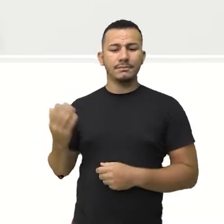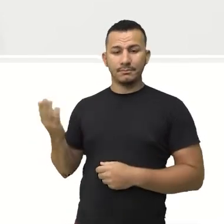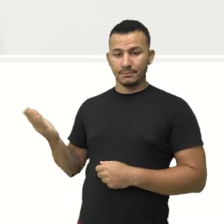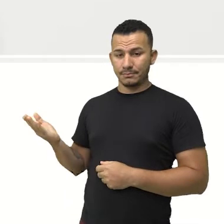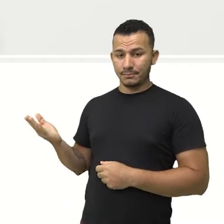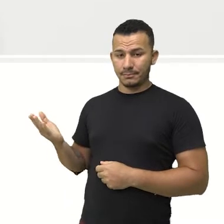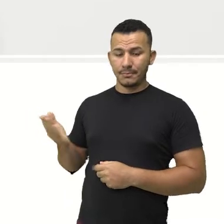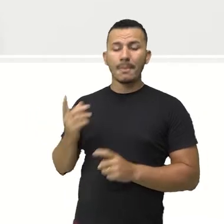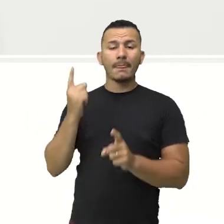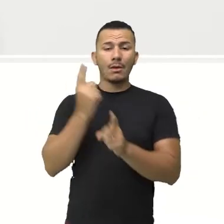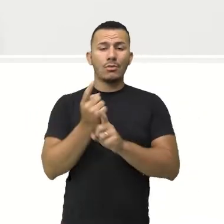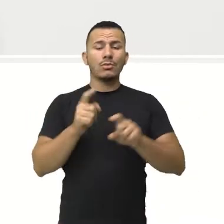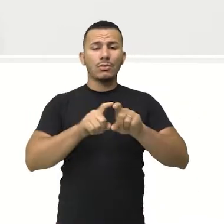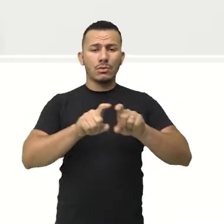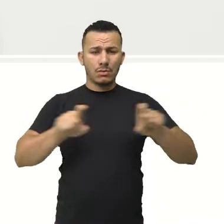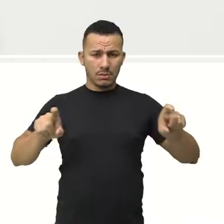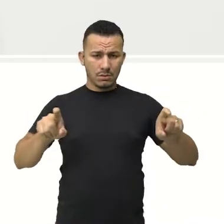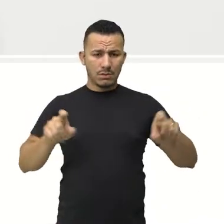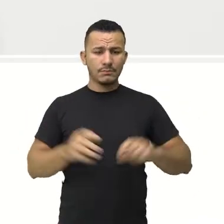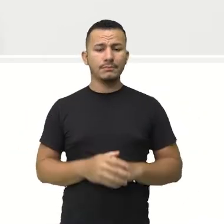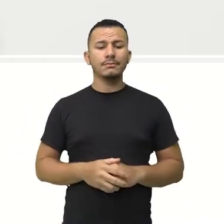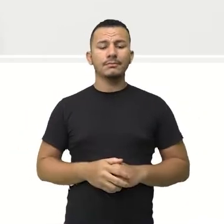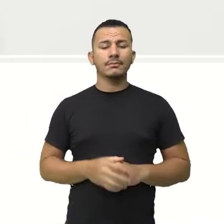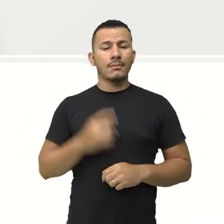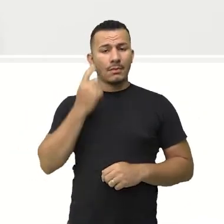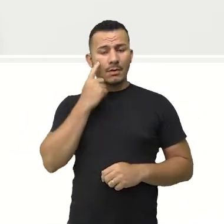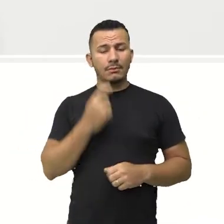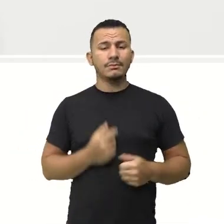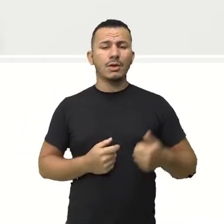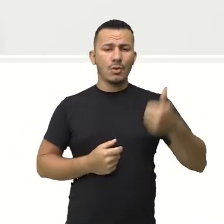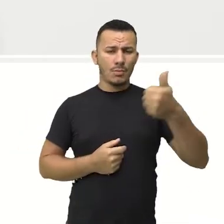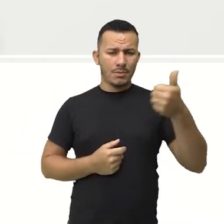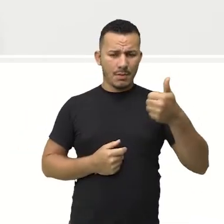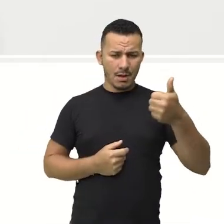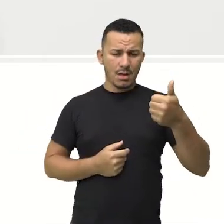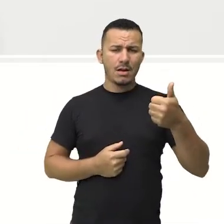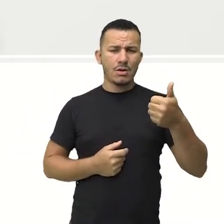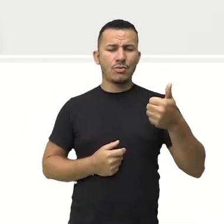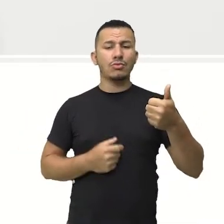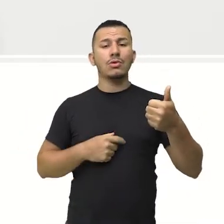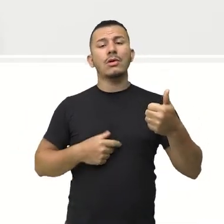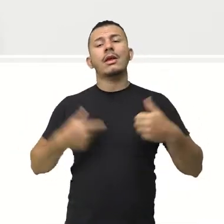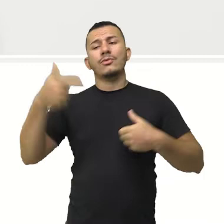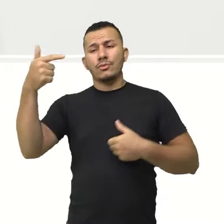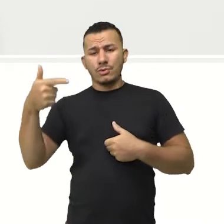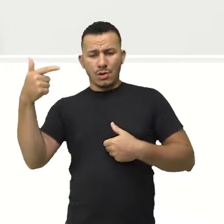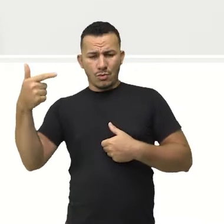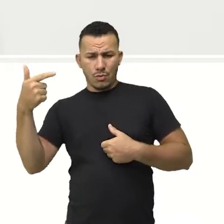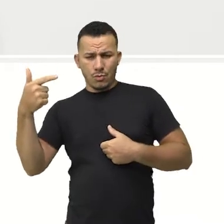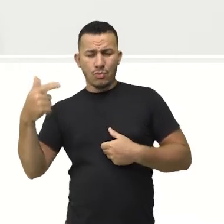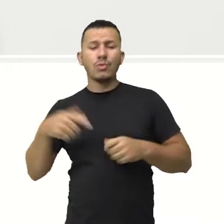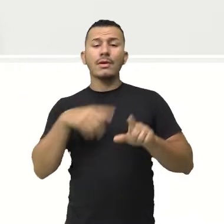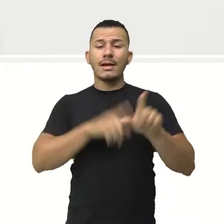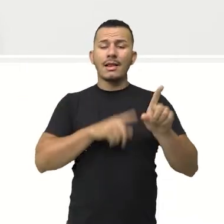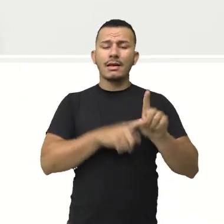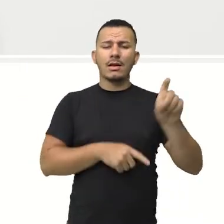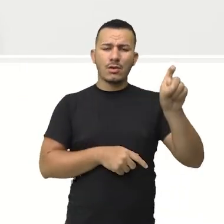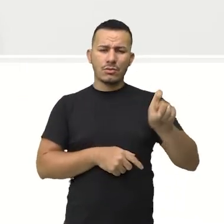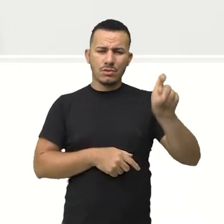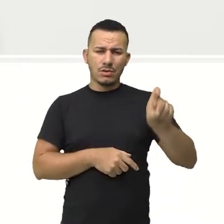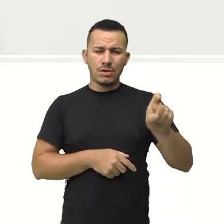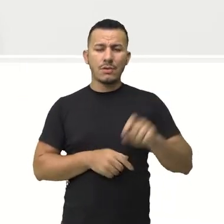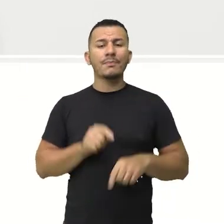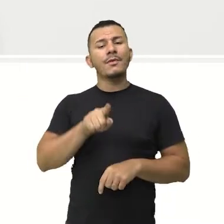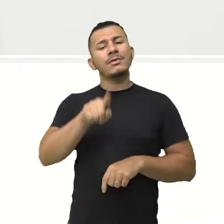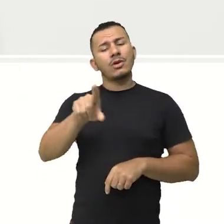nossa equação. Primeiro membro, segundo membro, variável x. Vamos resolver. Por qual princípio? Você